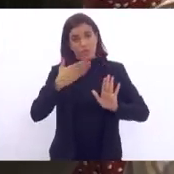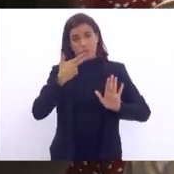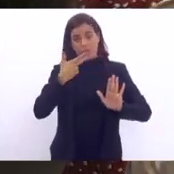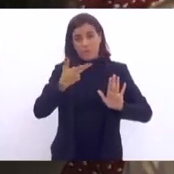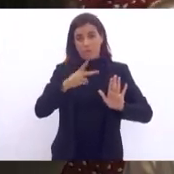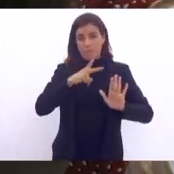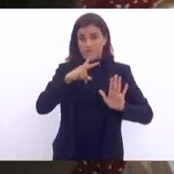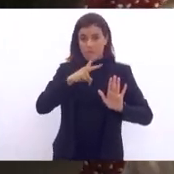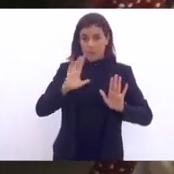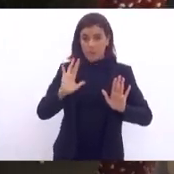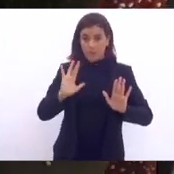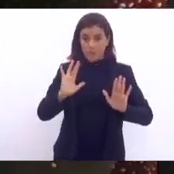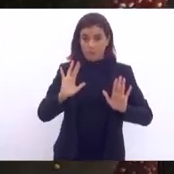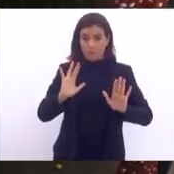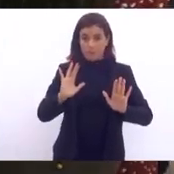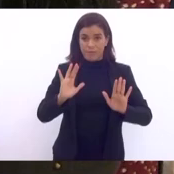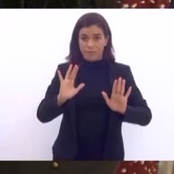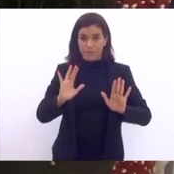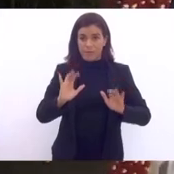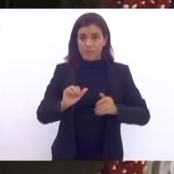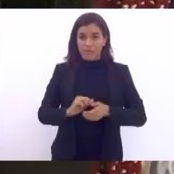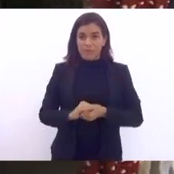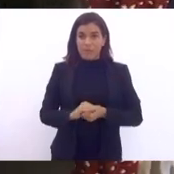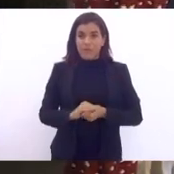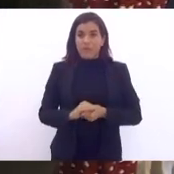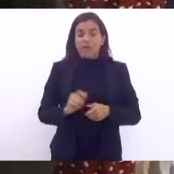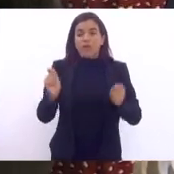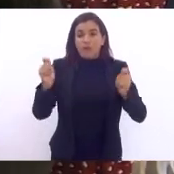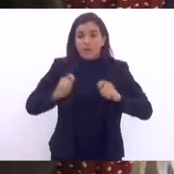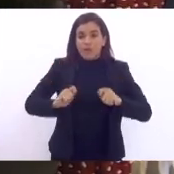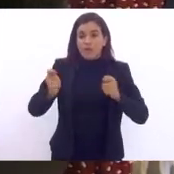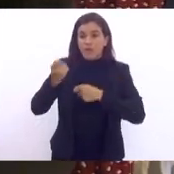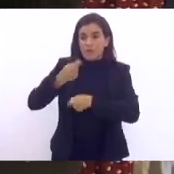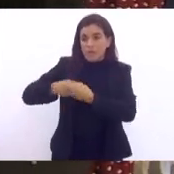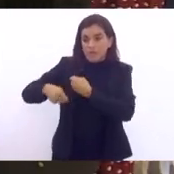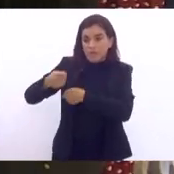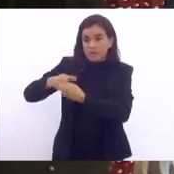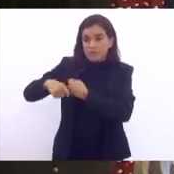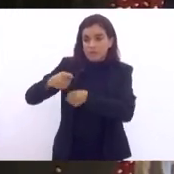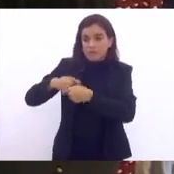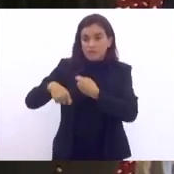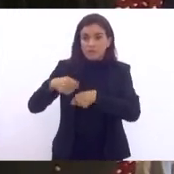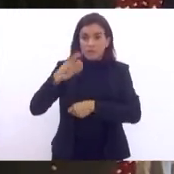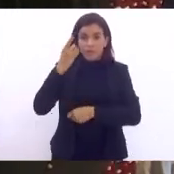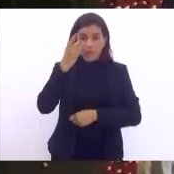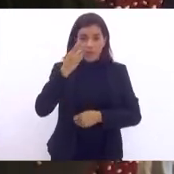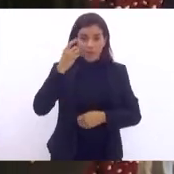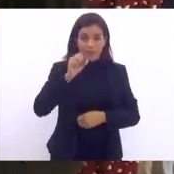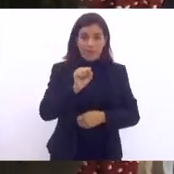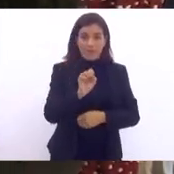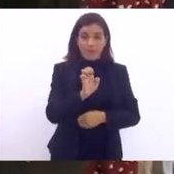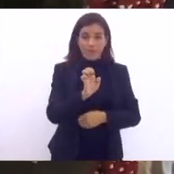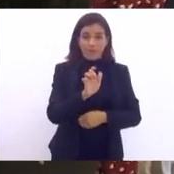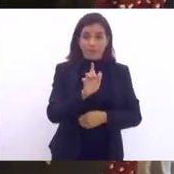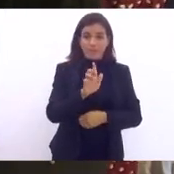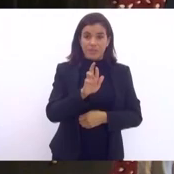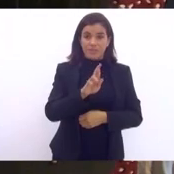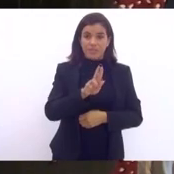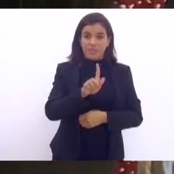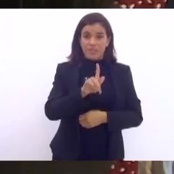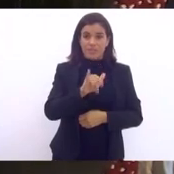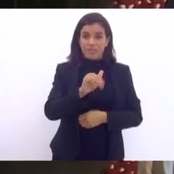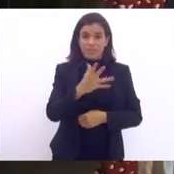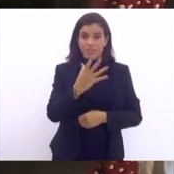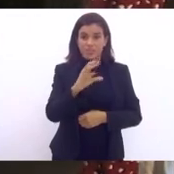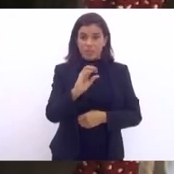que podia ser negociada. O deputado doutor Serginho, isso eu estou propondo a todos os líderes,